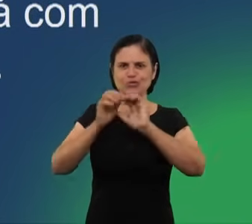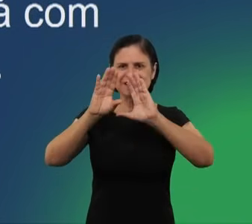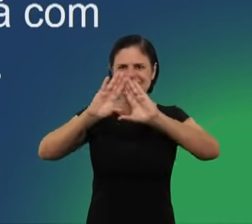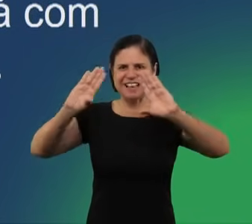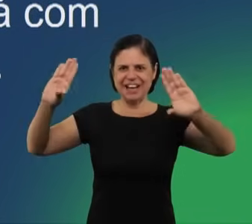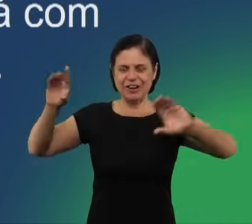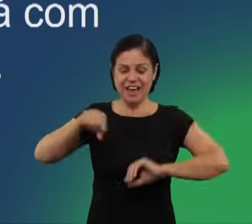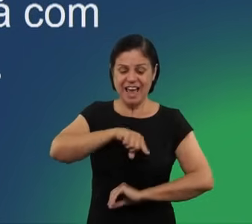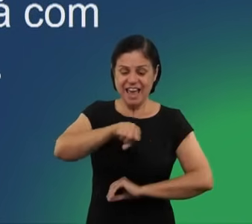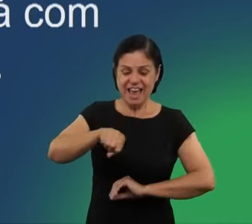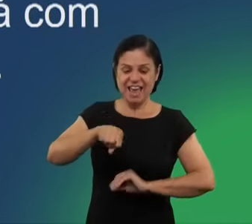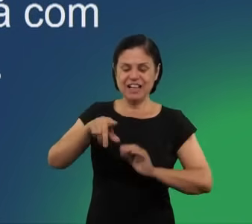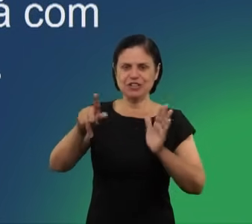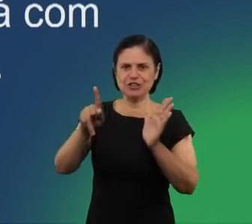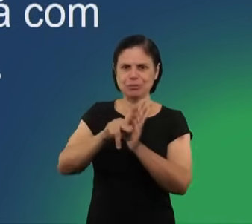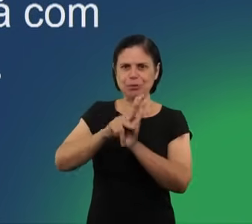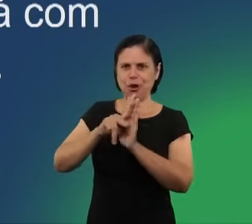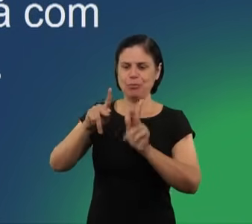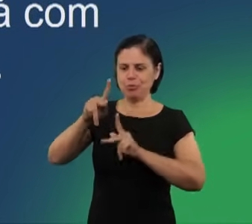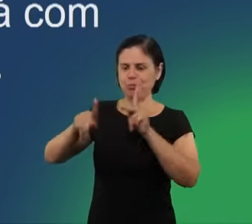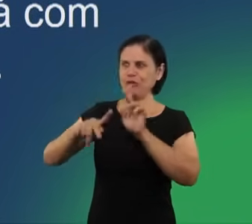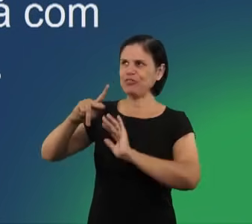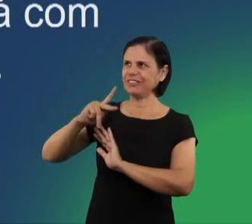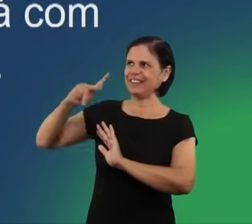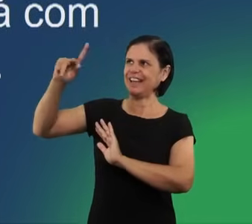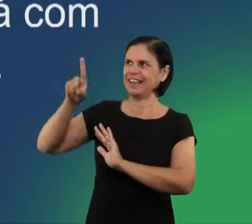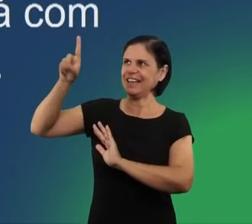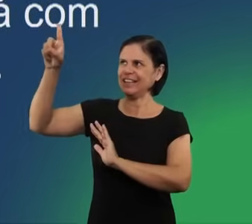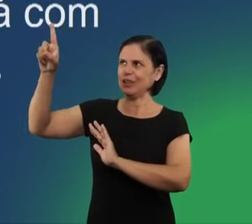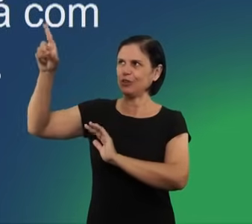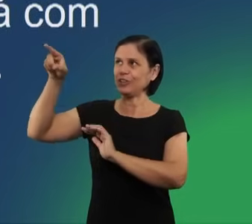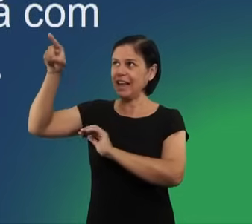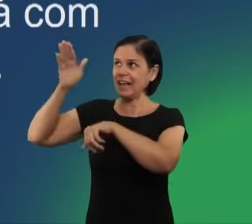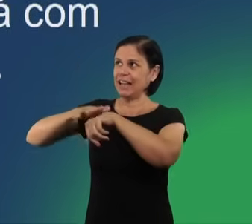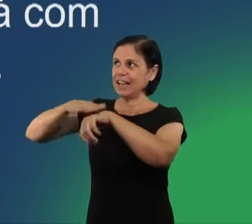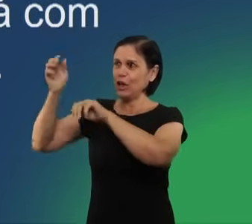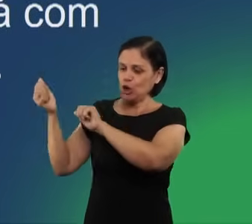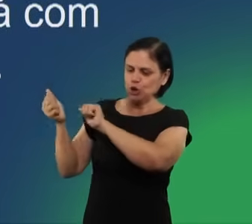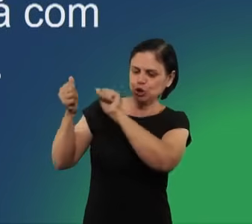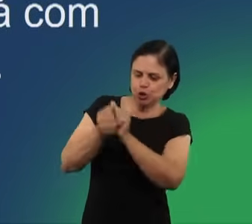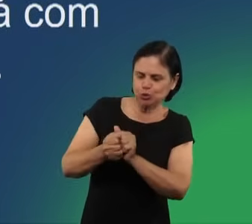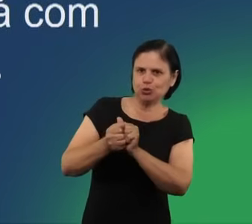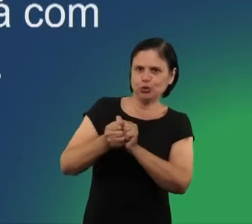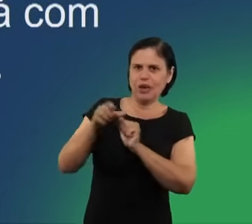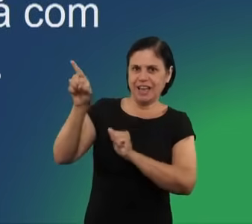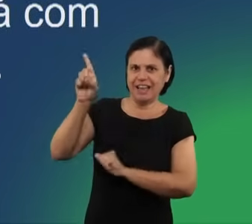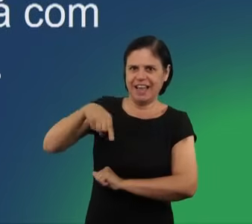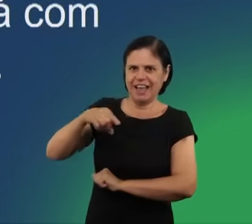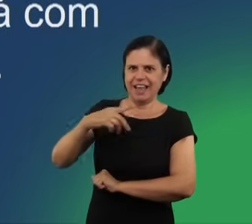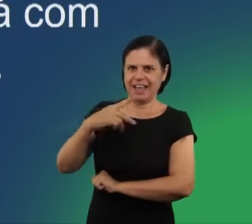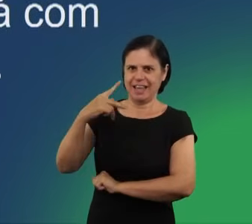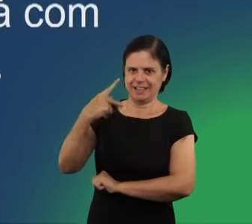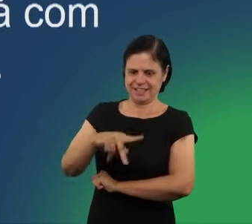povo, e o mesmo Deus estará com ele e será o seu Deus.